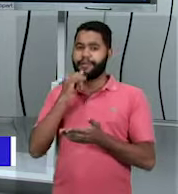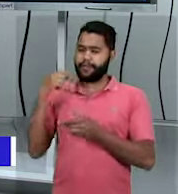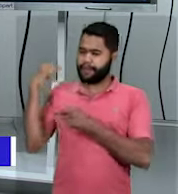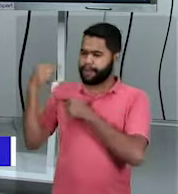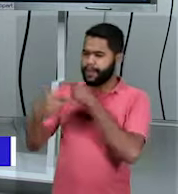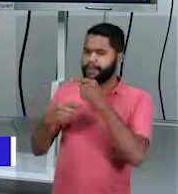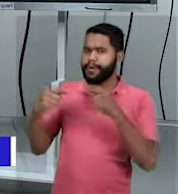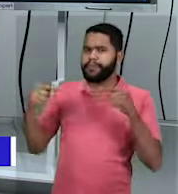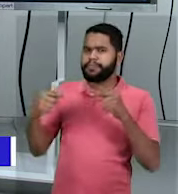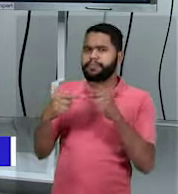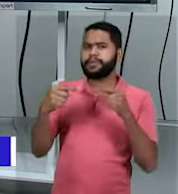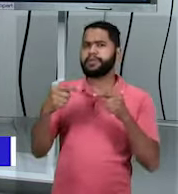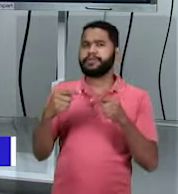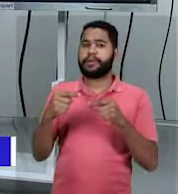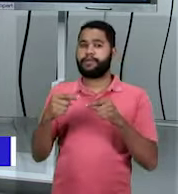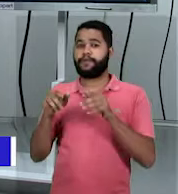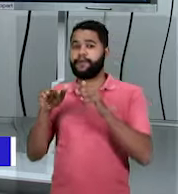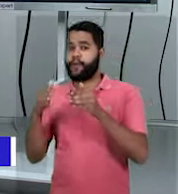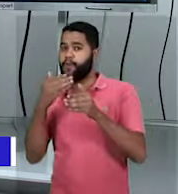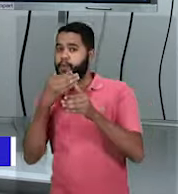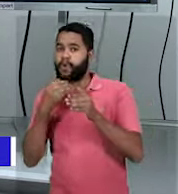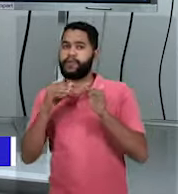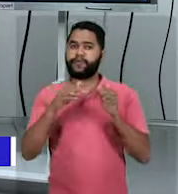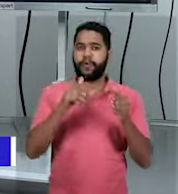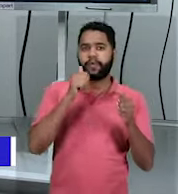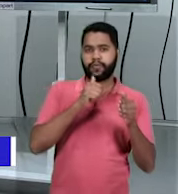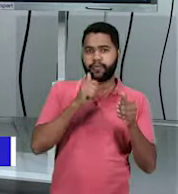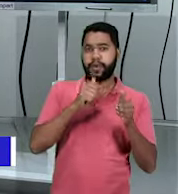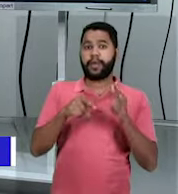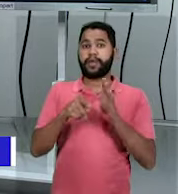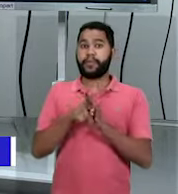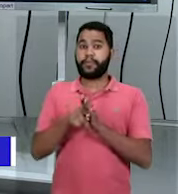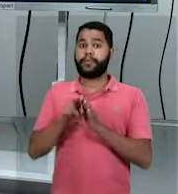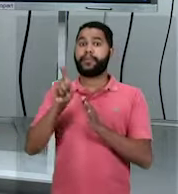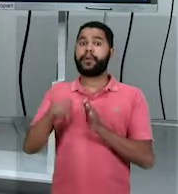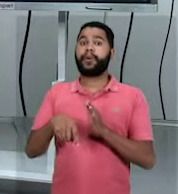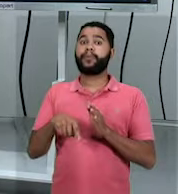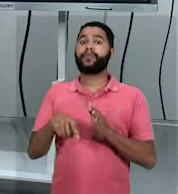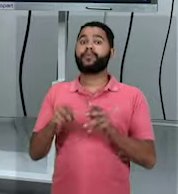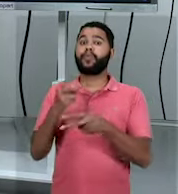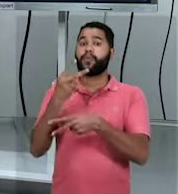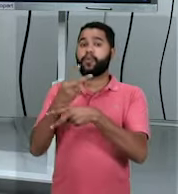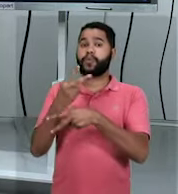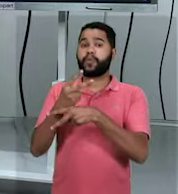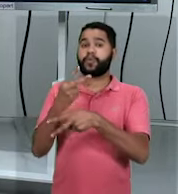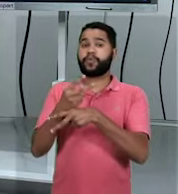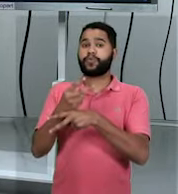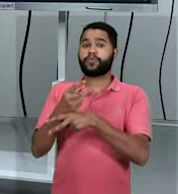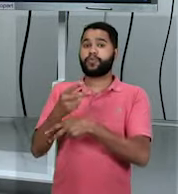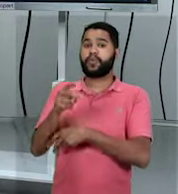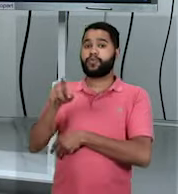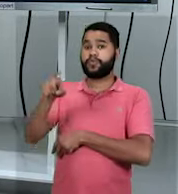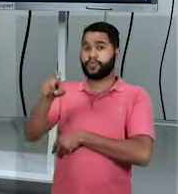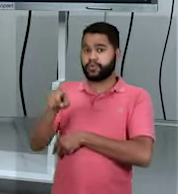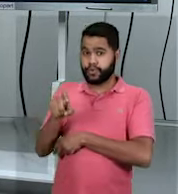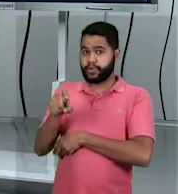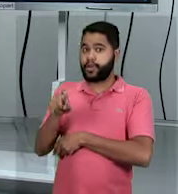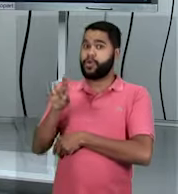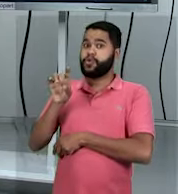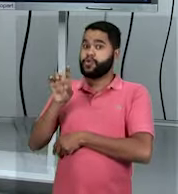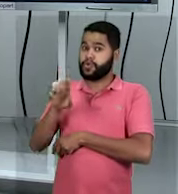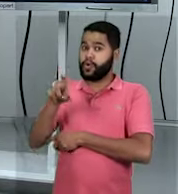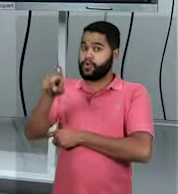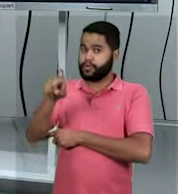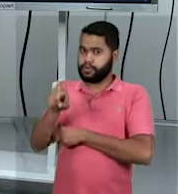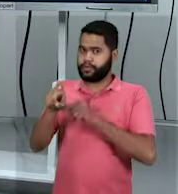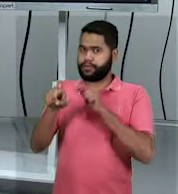ligada ao sexo, que ela vai estar então localizada no cromossomo X. Então, nos genes que estão presentes apenas no